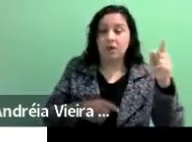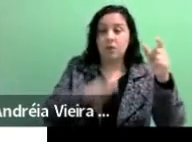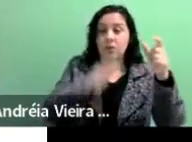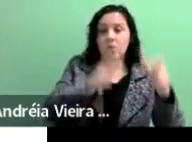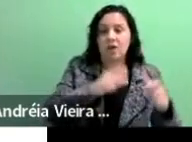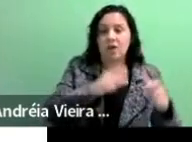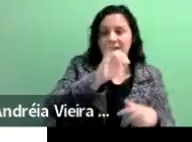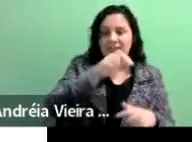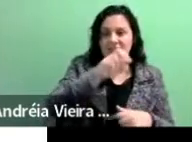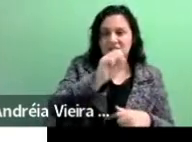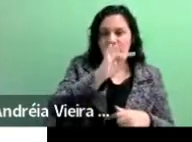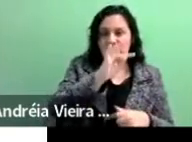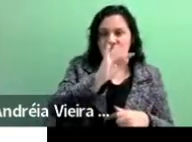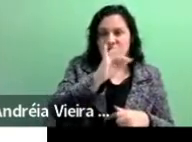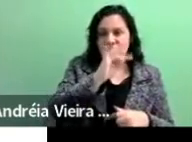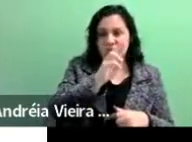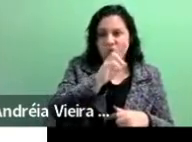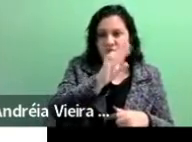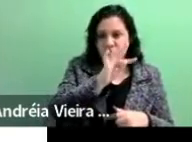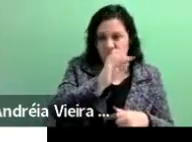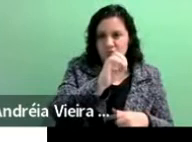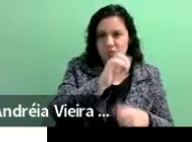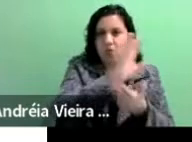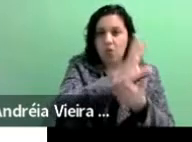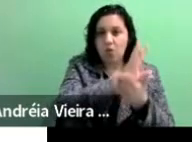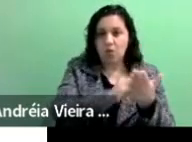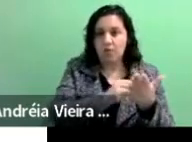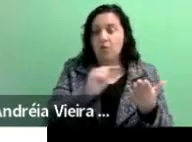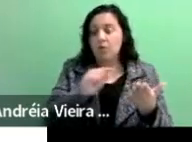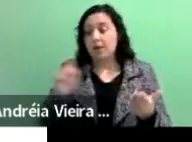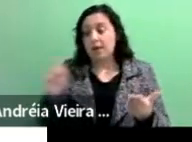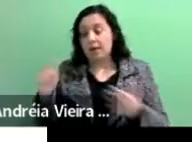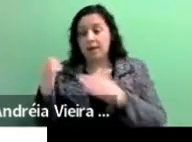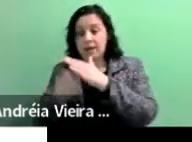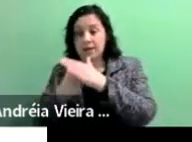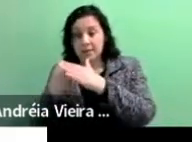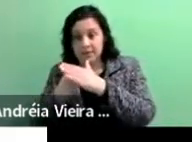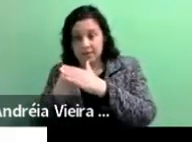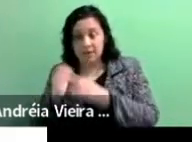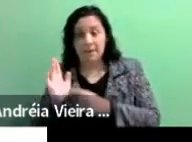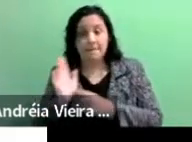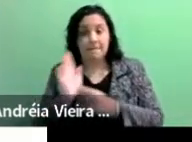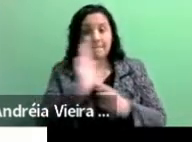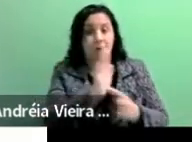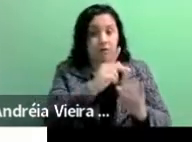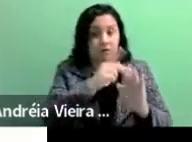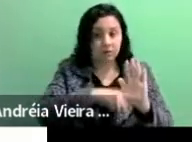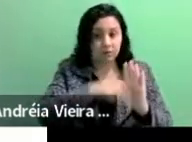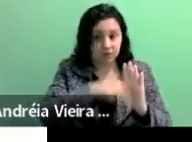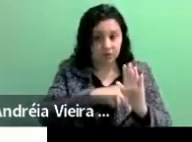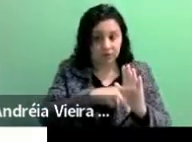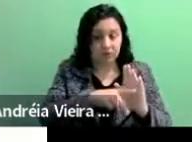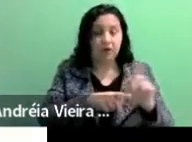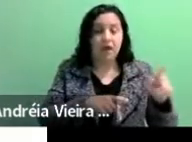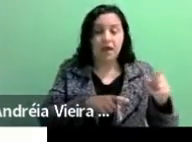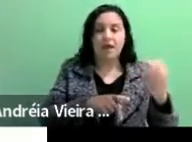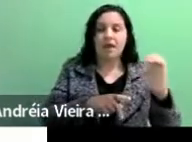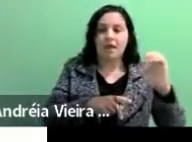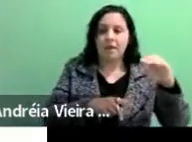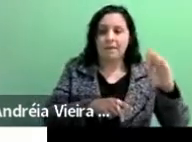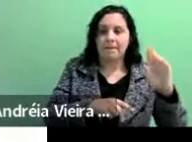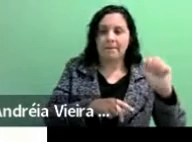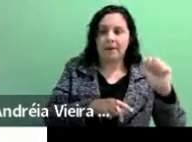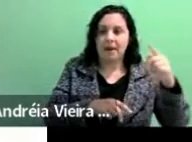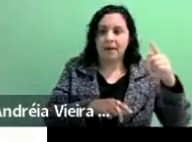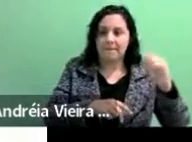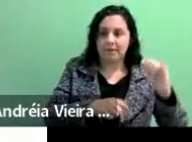empresário apresenta a demanda, então parte do projeto é pago com recursos não reembolsáveis, o empresário não precisa pagar da Embrapi, que vem do